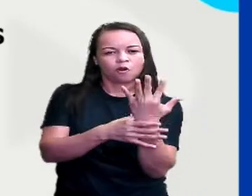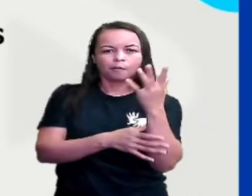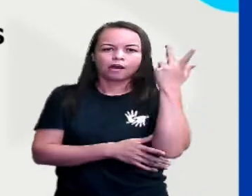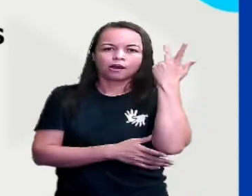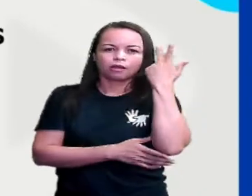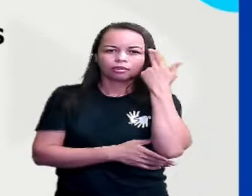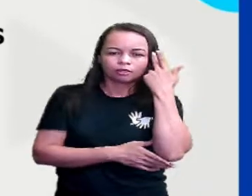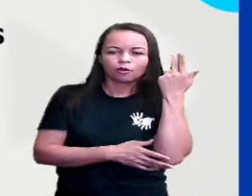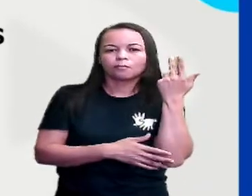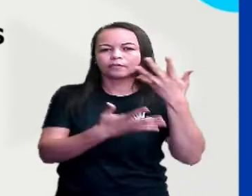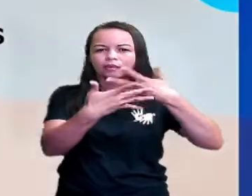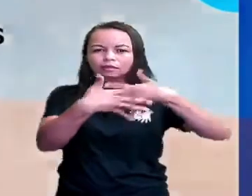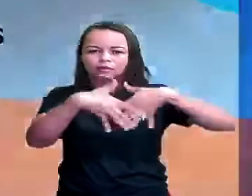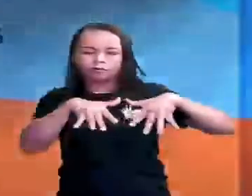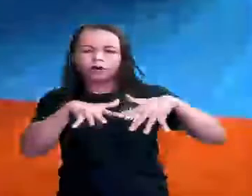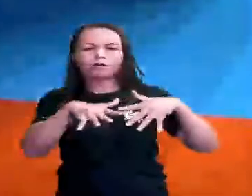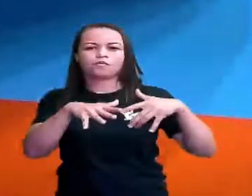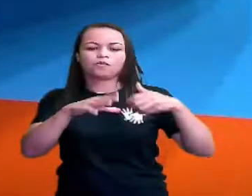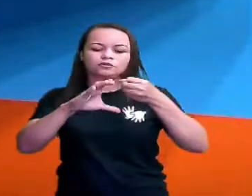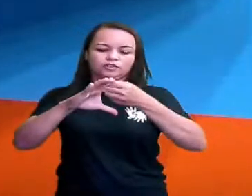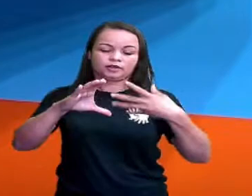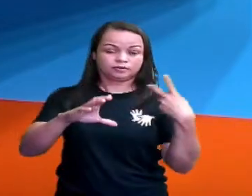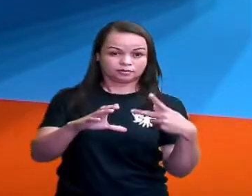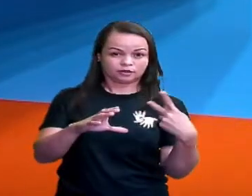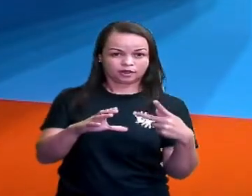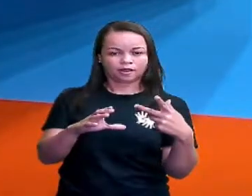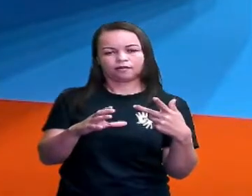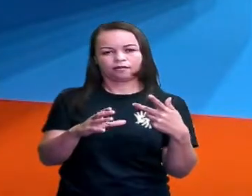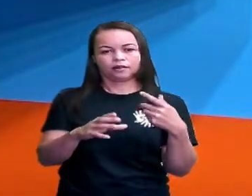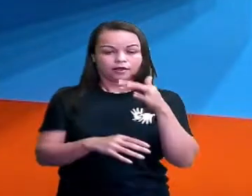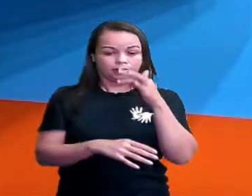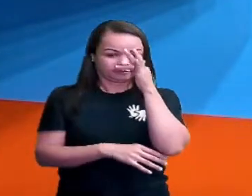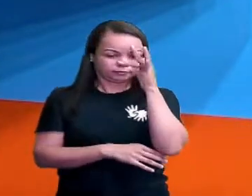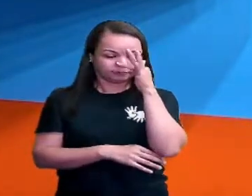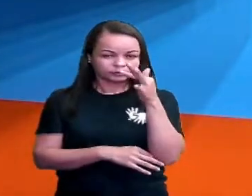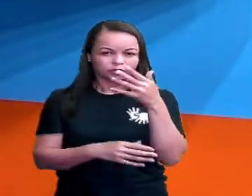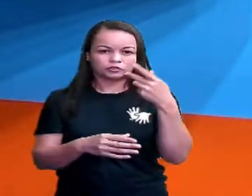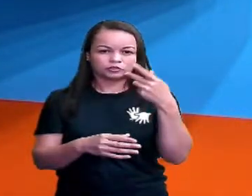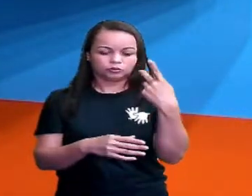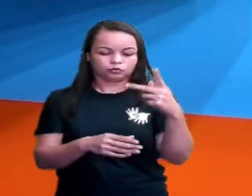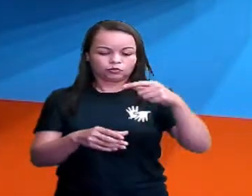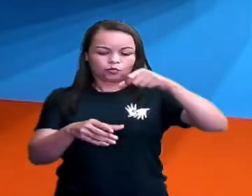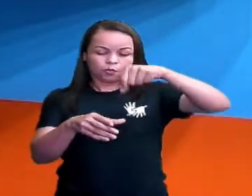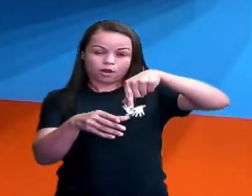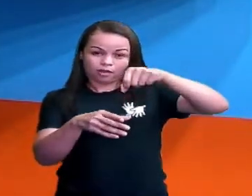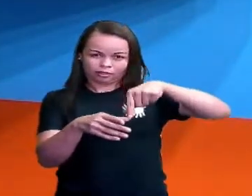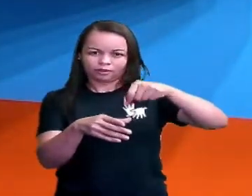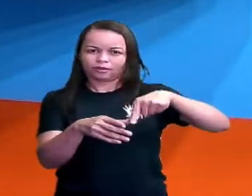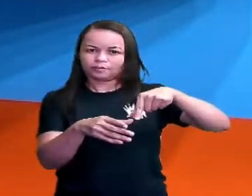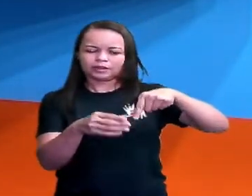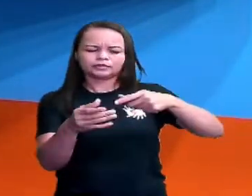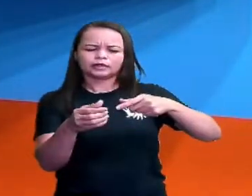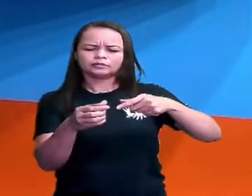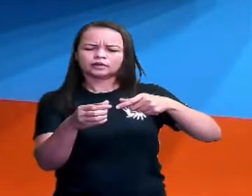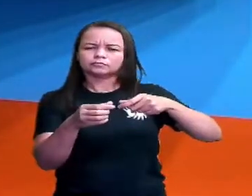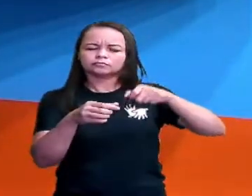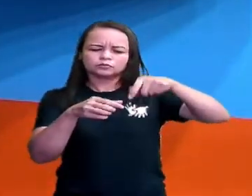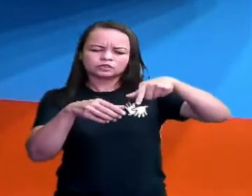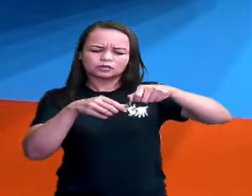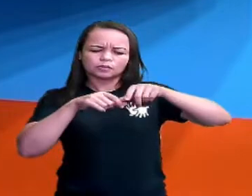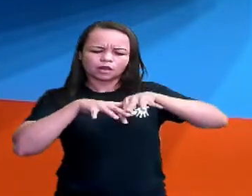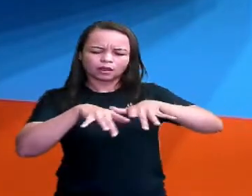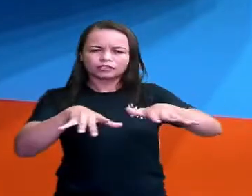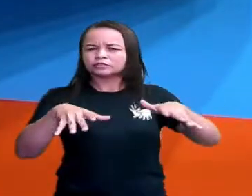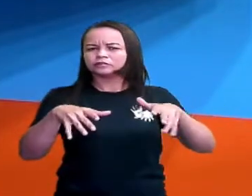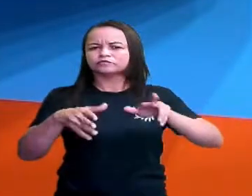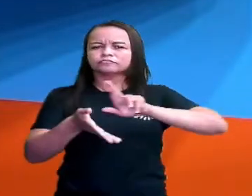extremamente importante é que essas plantas, as suas sementes, elas são disseminadas, né, de